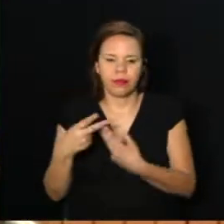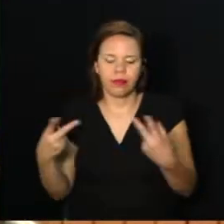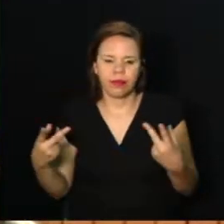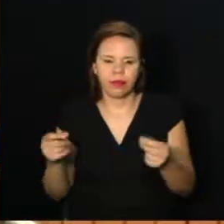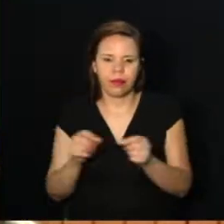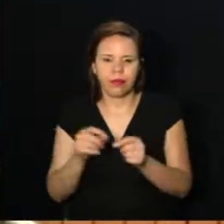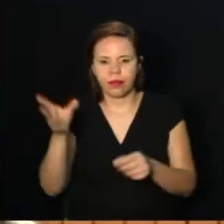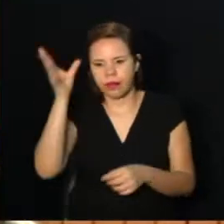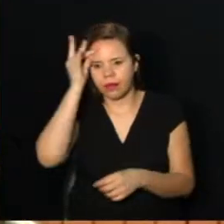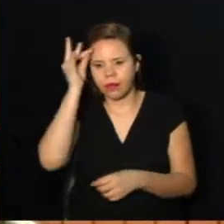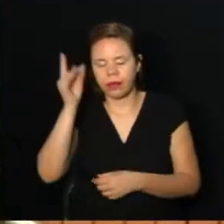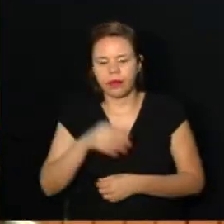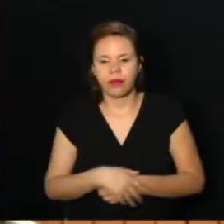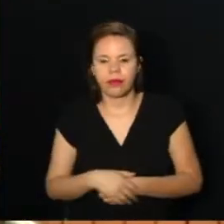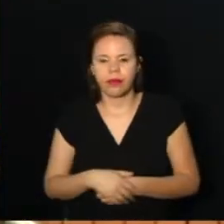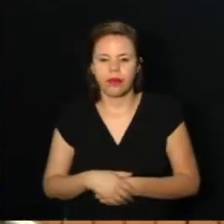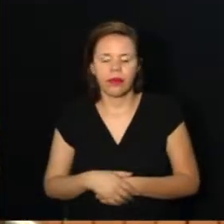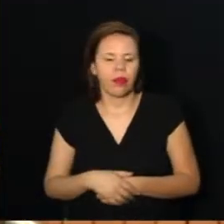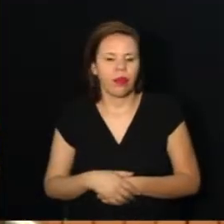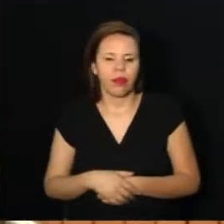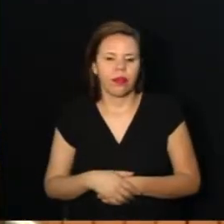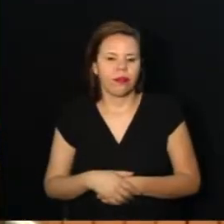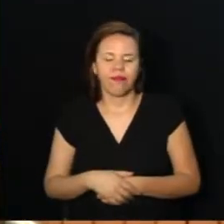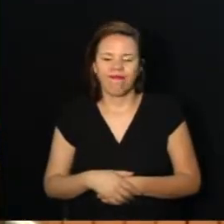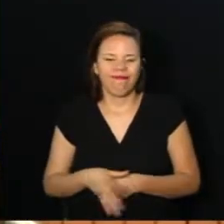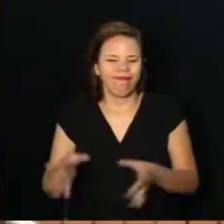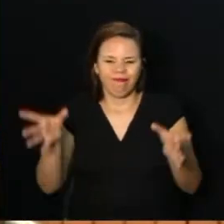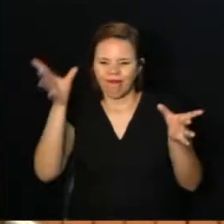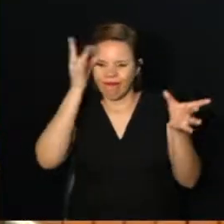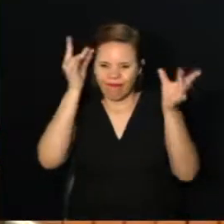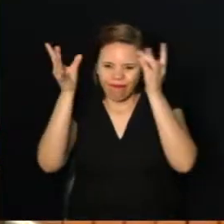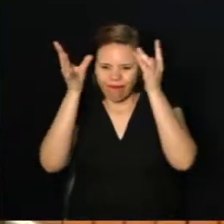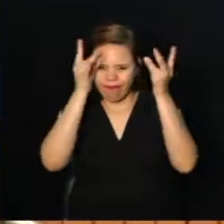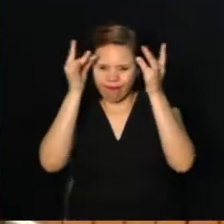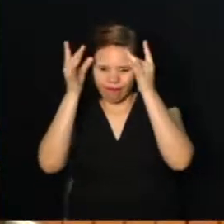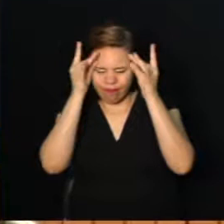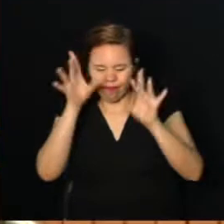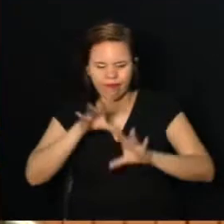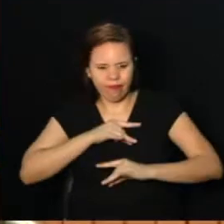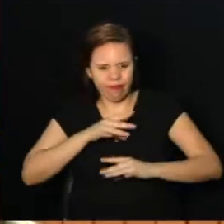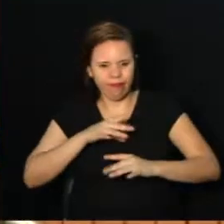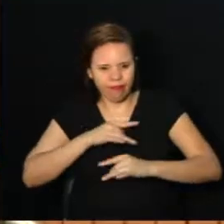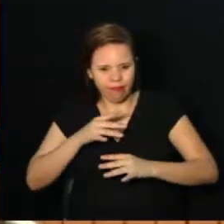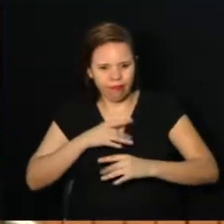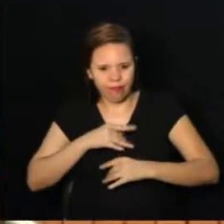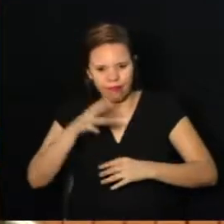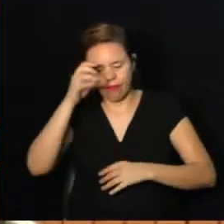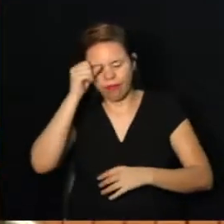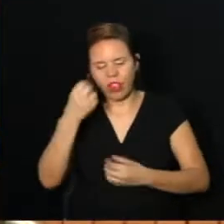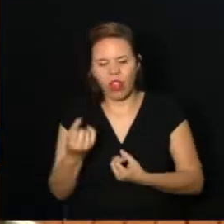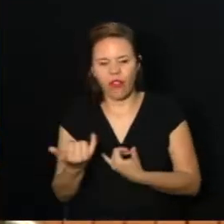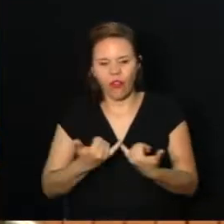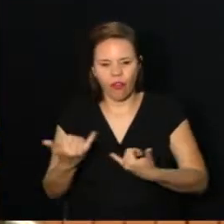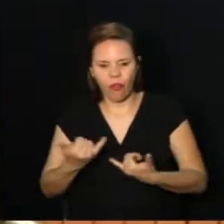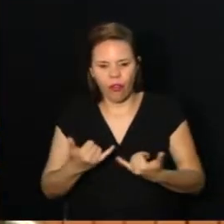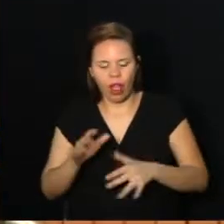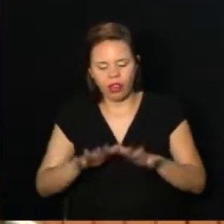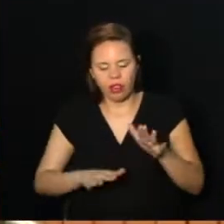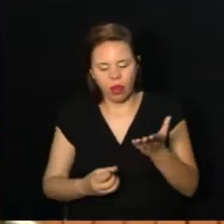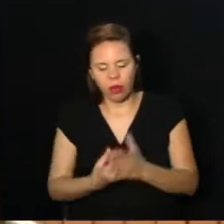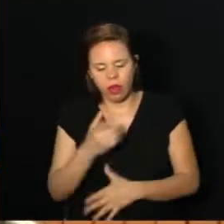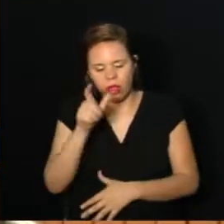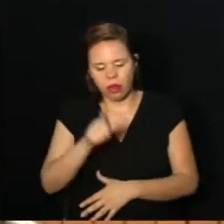de aprendizagem não processam as informações de maneira convencional, o que resulta, muitas vezes, no abandono do